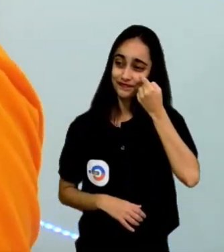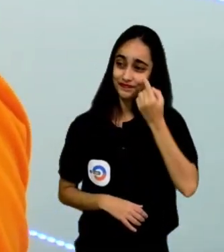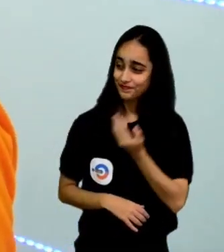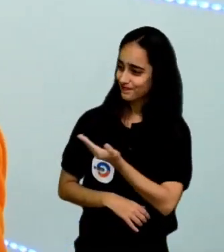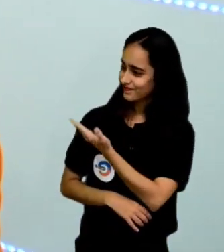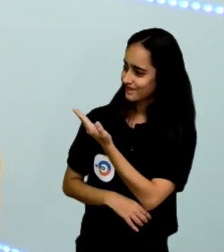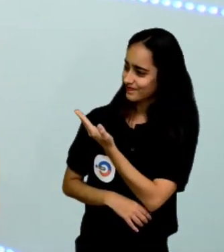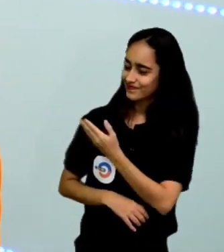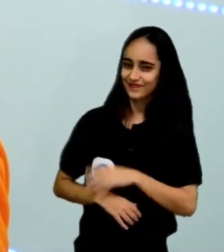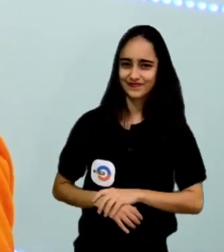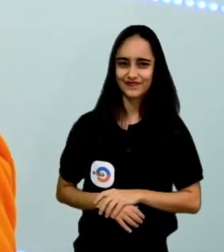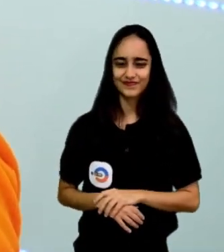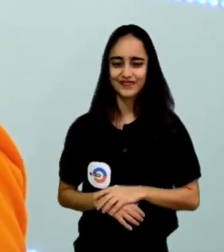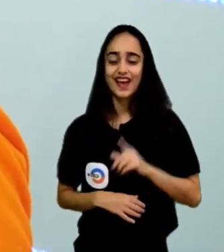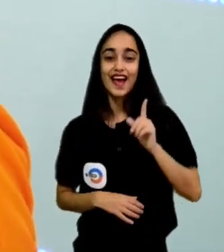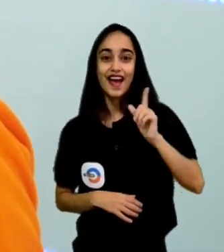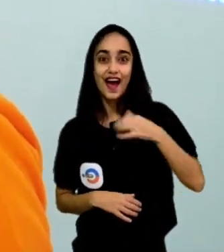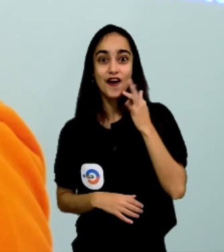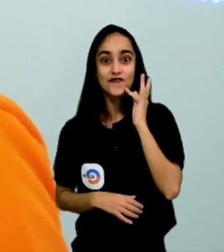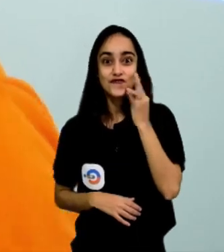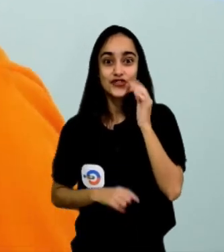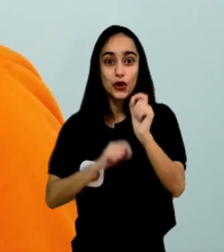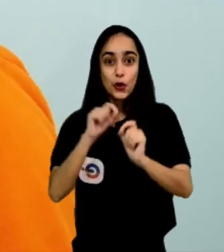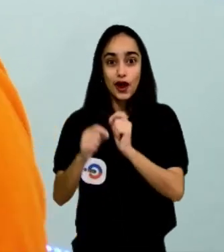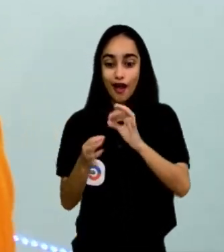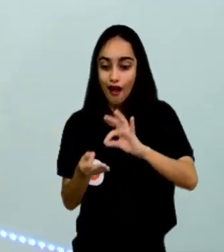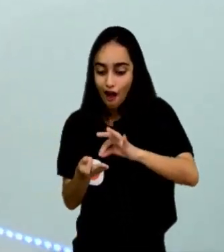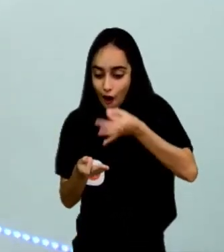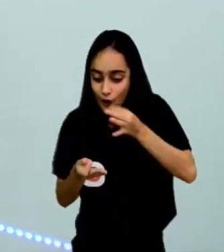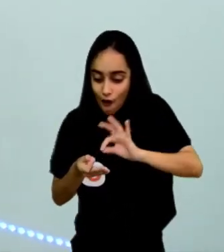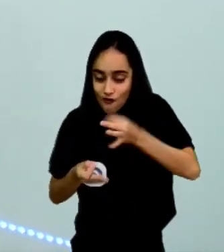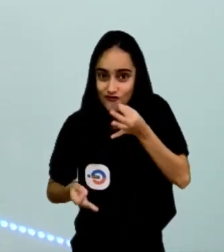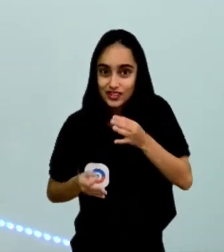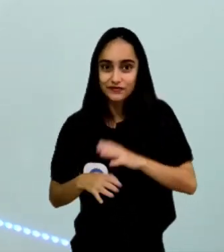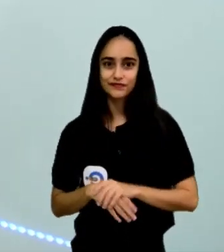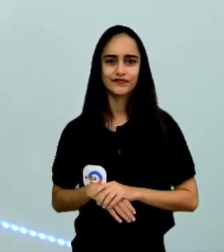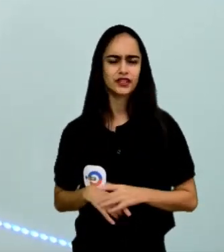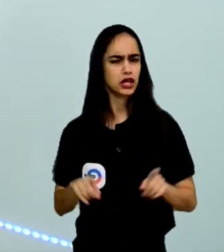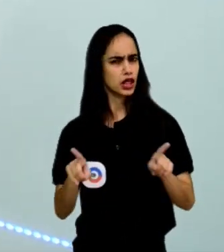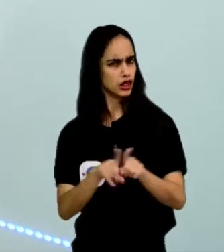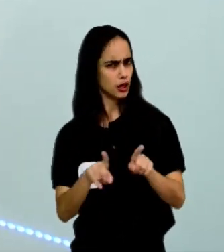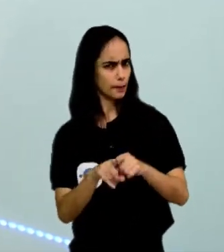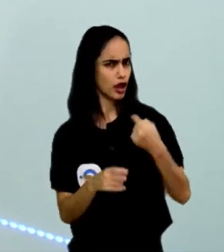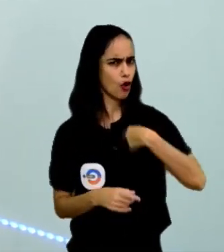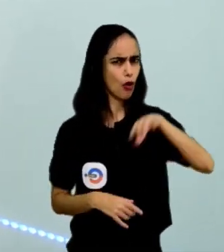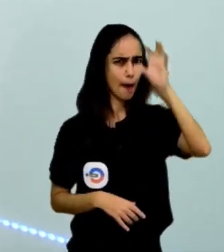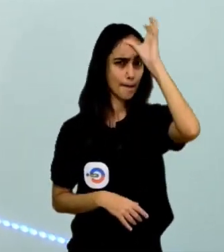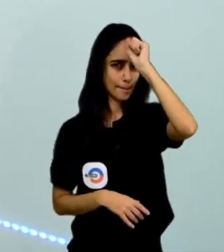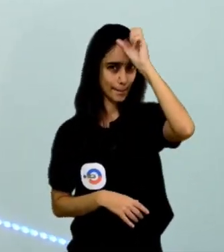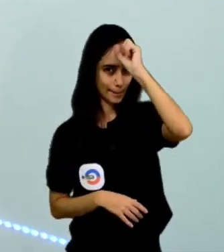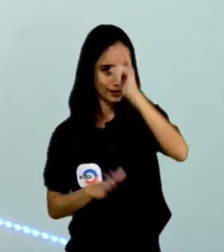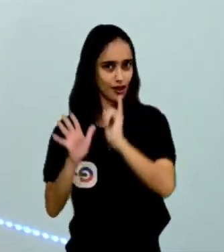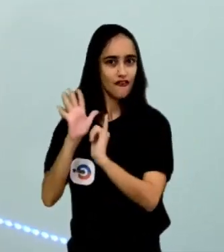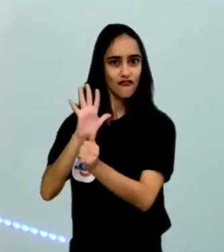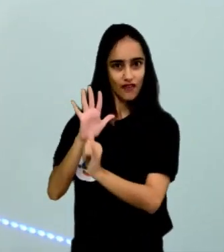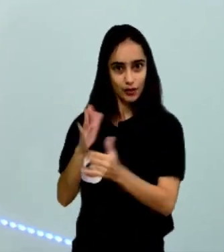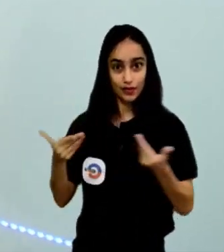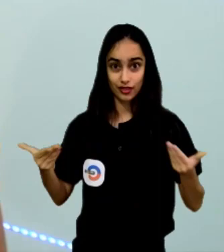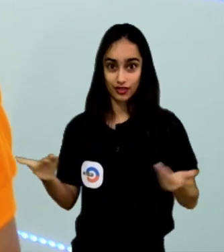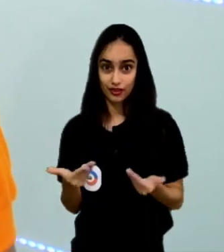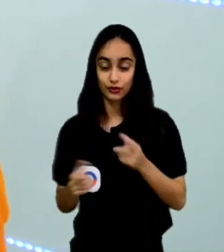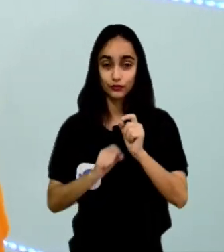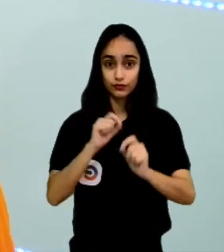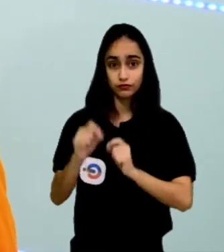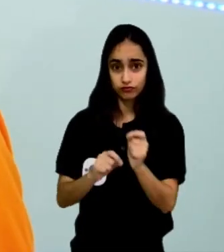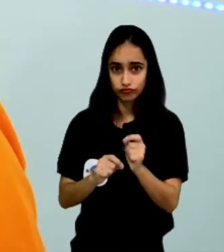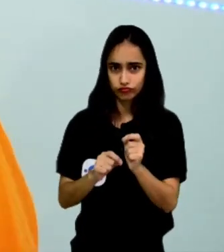Muito. A fruta é a uva. Inclusive, eu aprendi nessa fábula que a